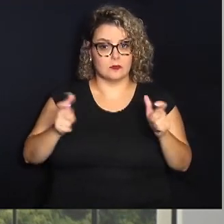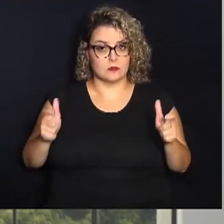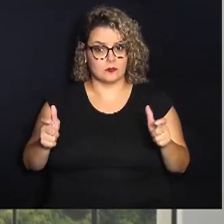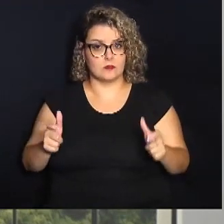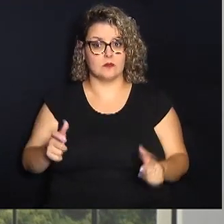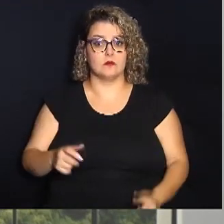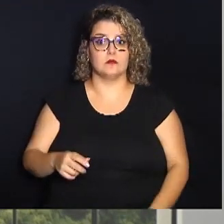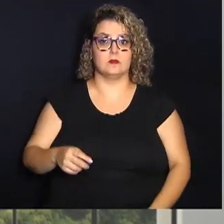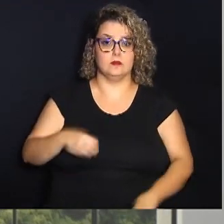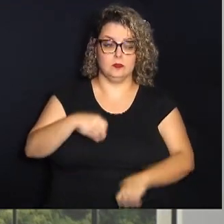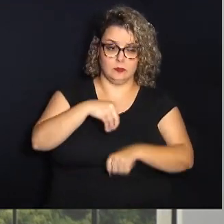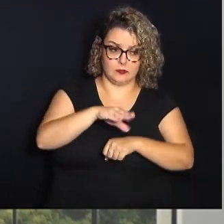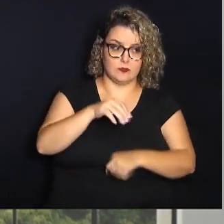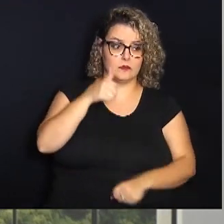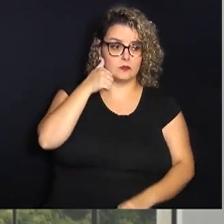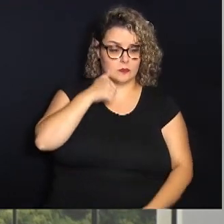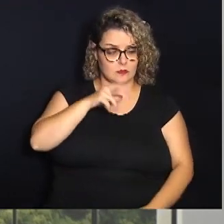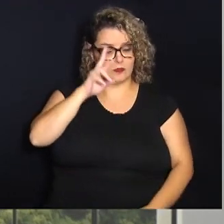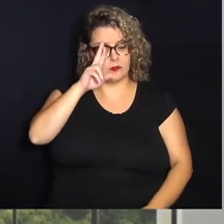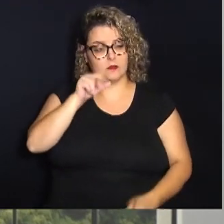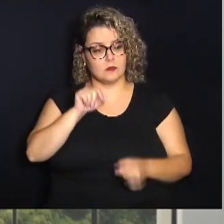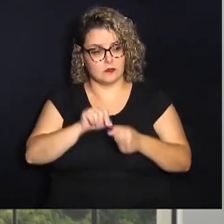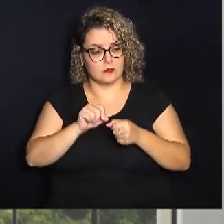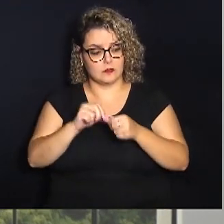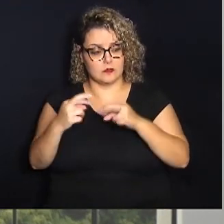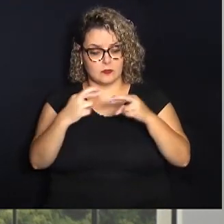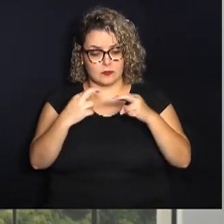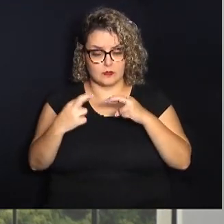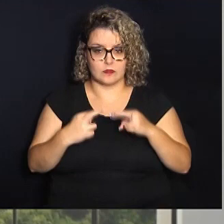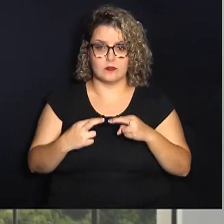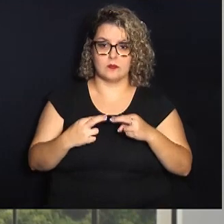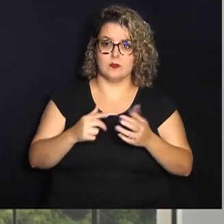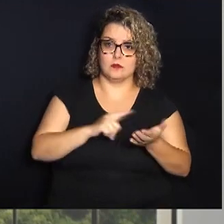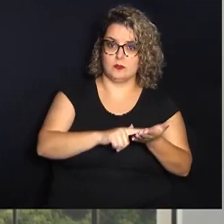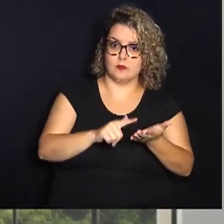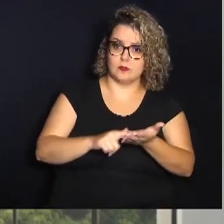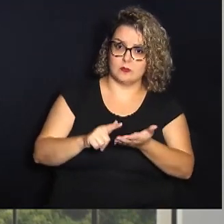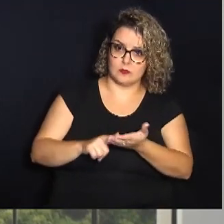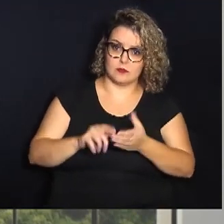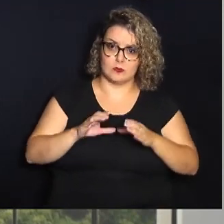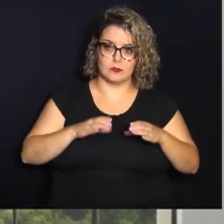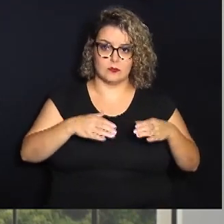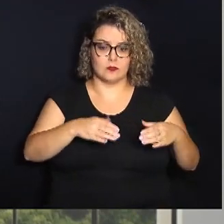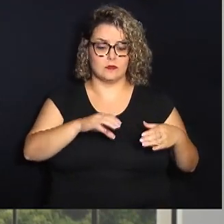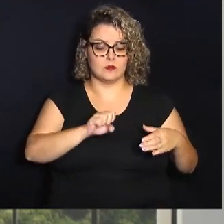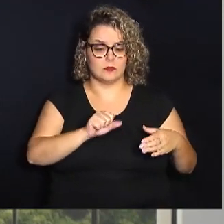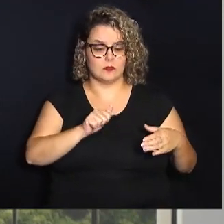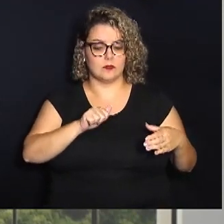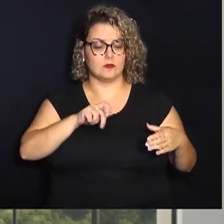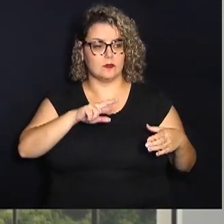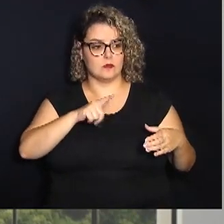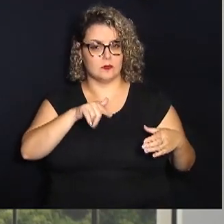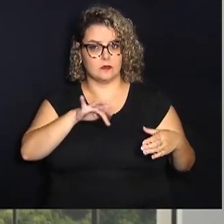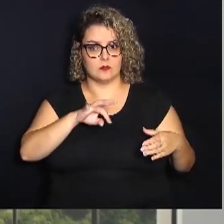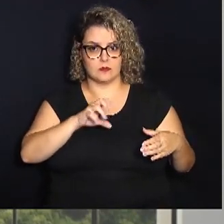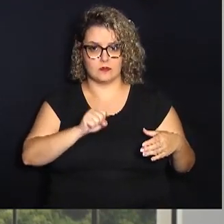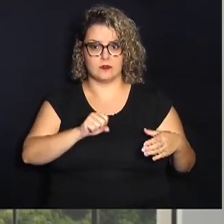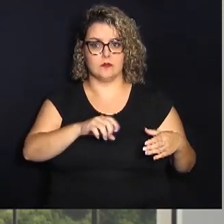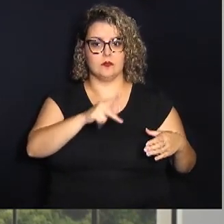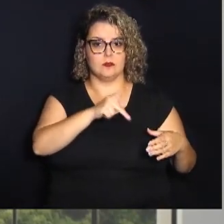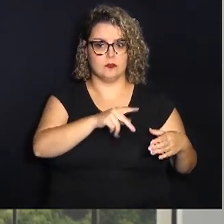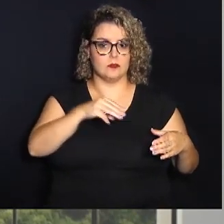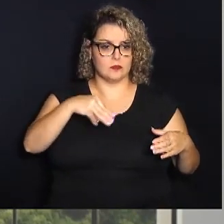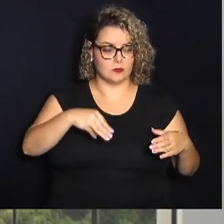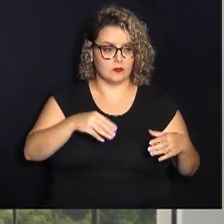uma indicação que a senhora fez solicitando fiscalização, limpeza no Clube dos Sargentos da PM, que tinha, de acordo com o